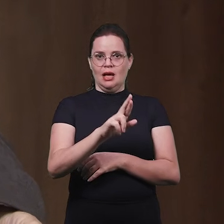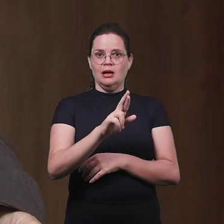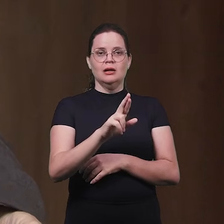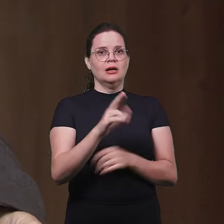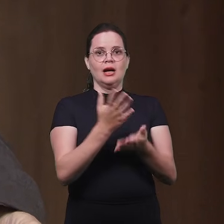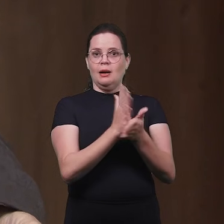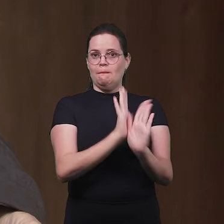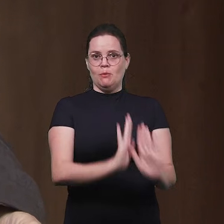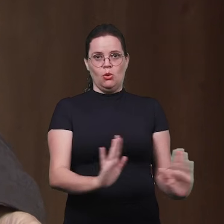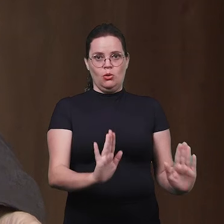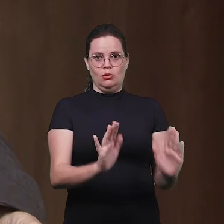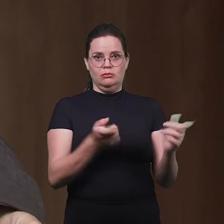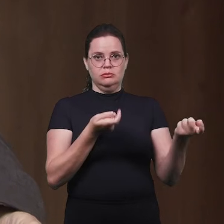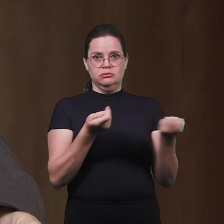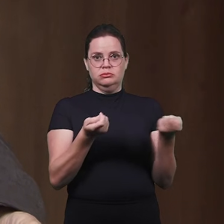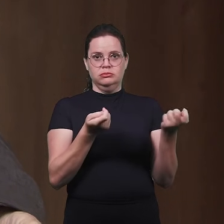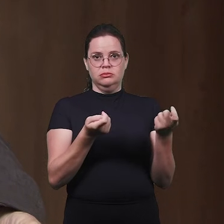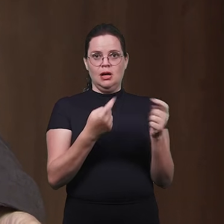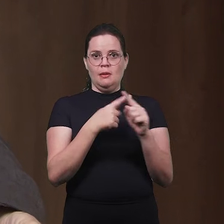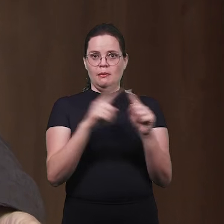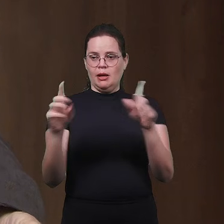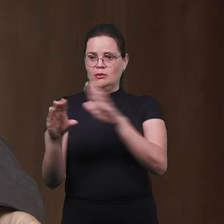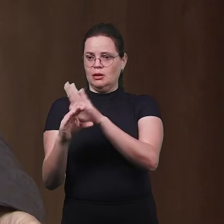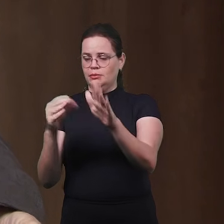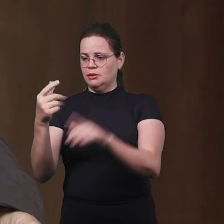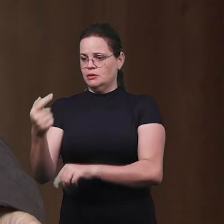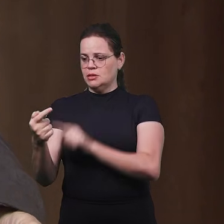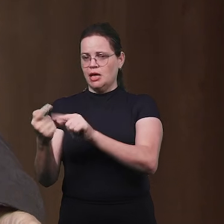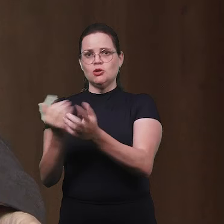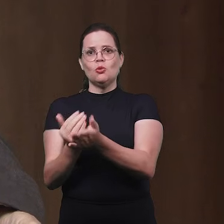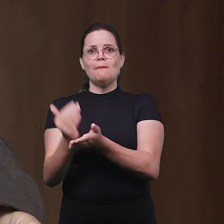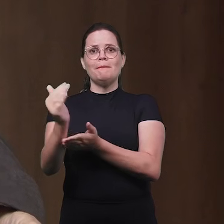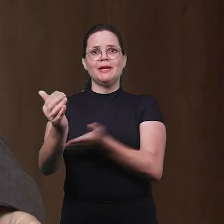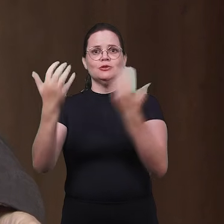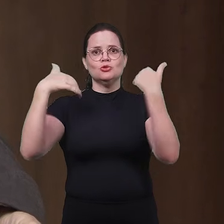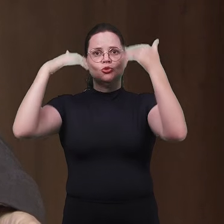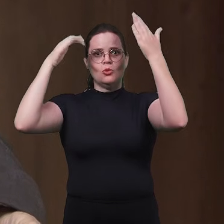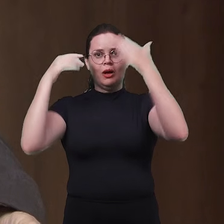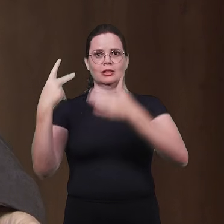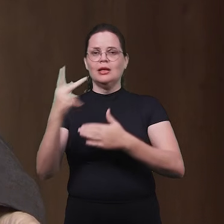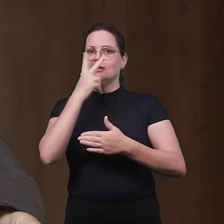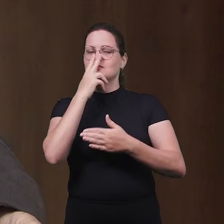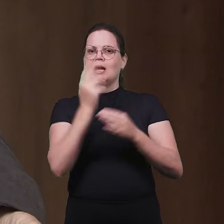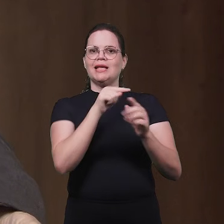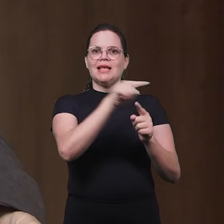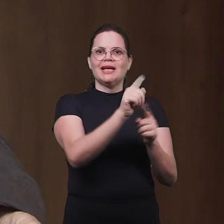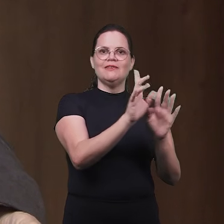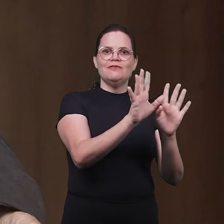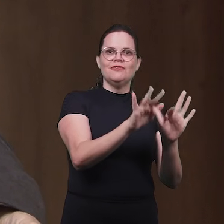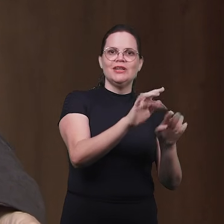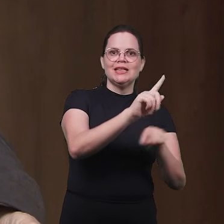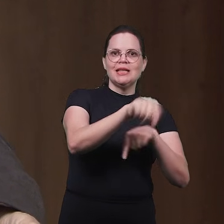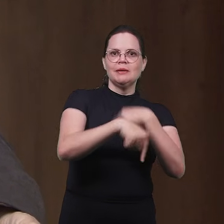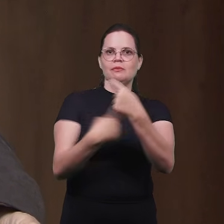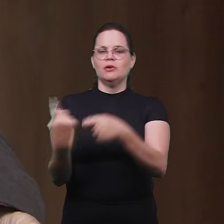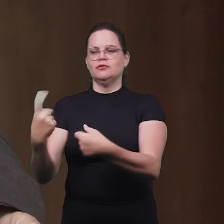Foi. E agora é no início do reino de Belsazar. Sim. Lá foi